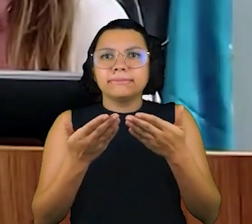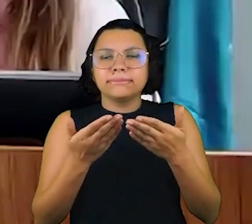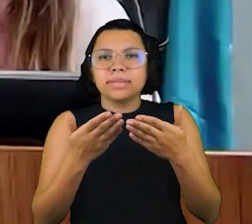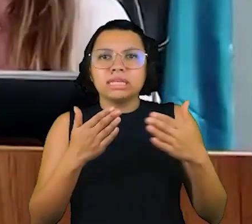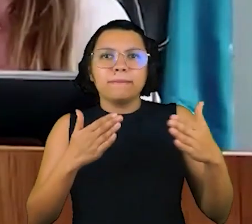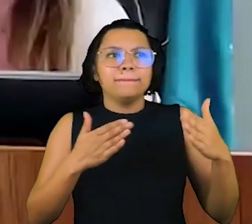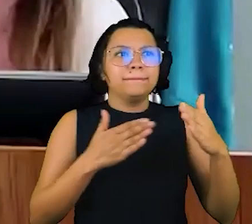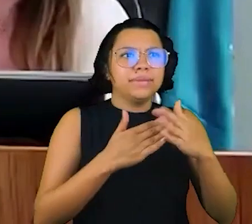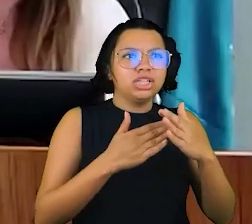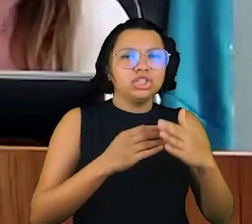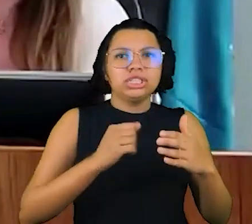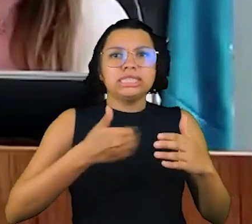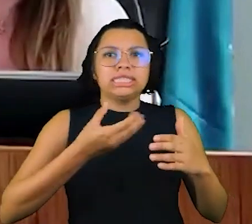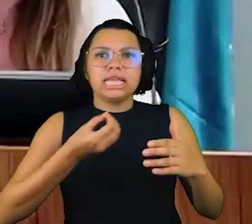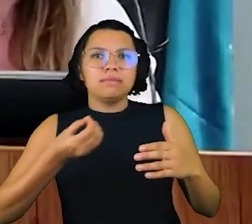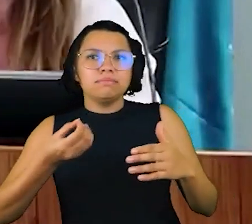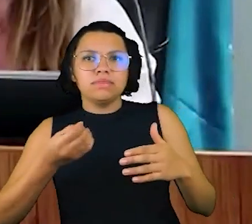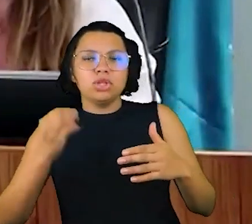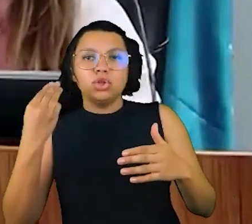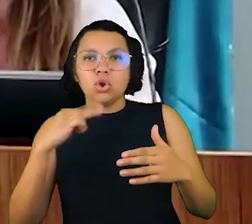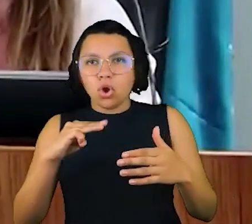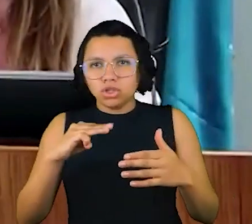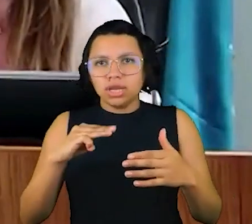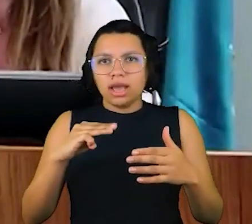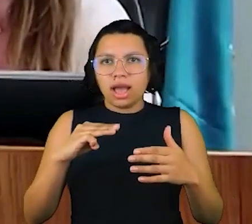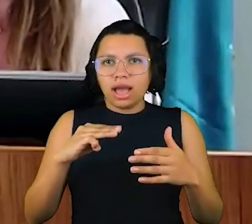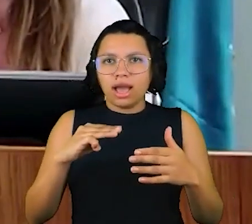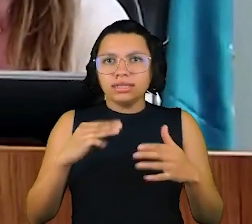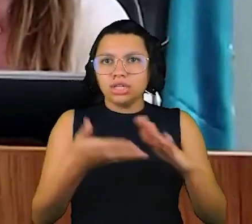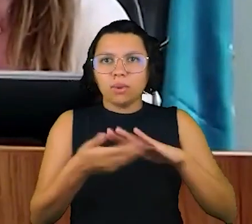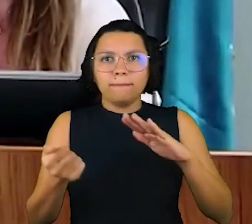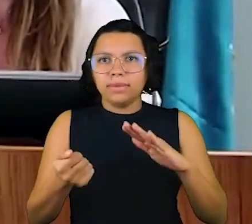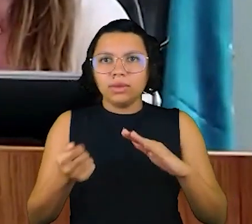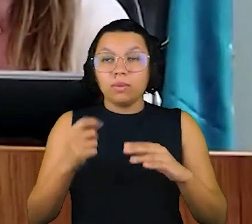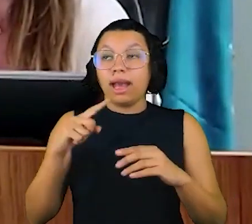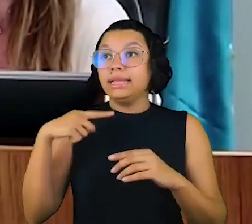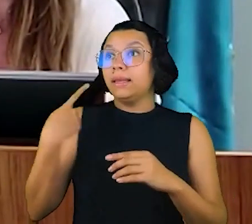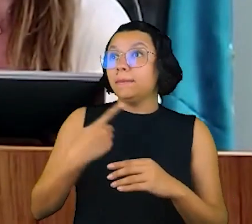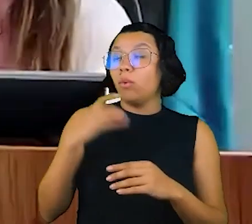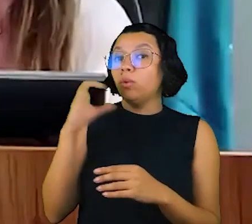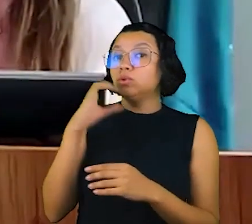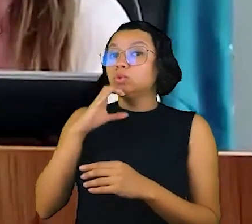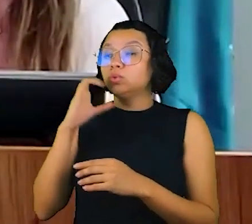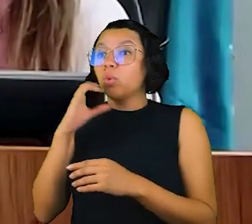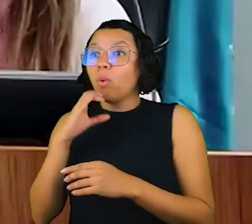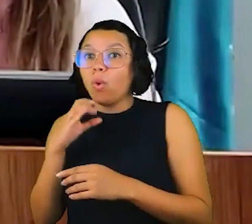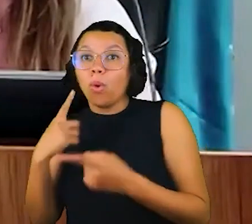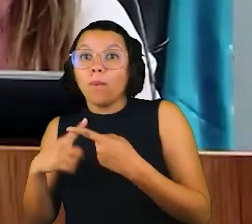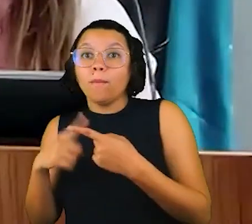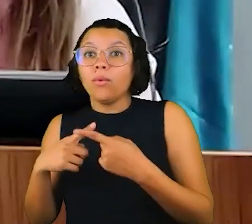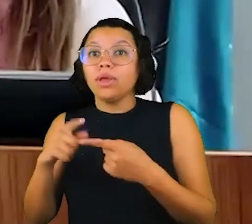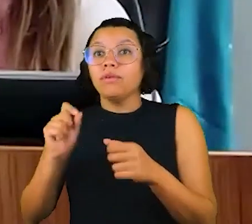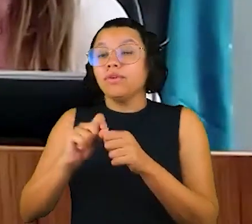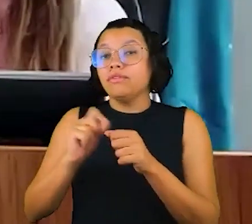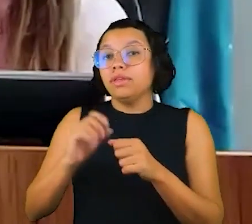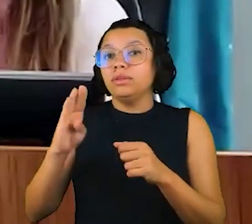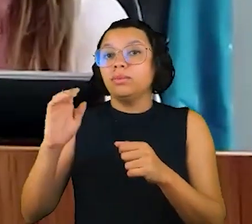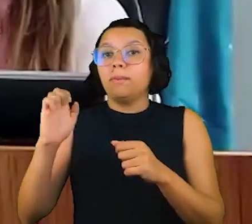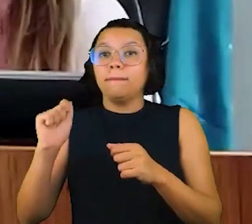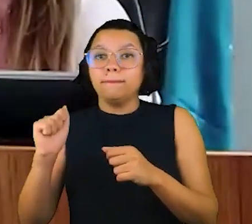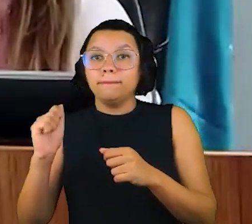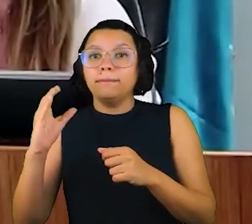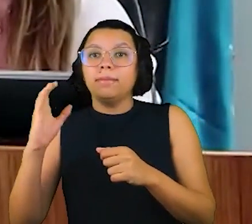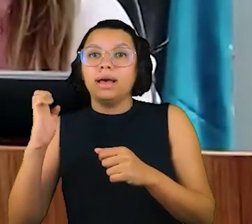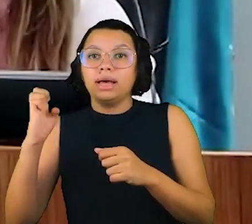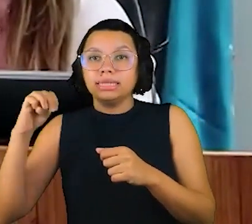para tornar indisponível 100 milhões de reais. E aí, de repente, você tem que sair correndo porque